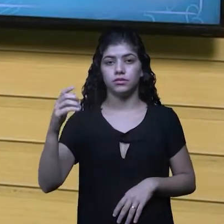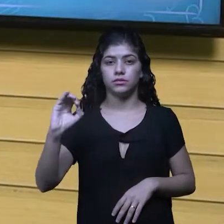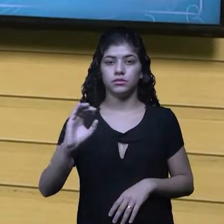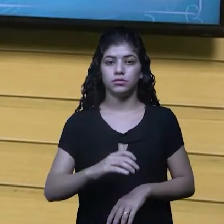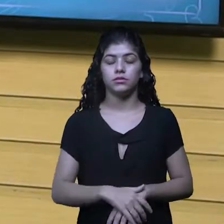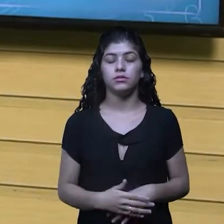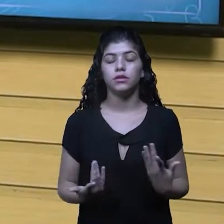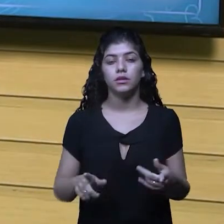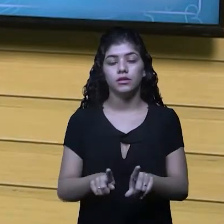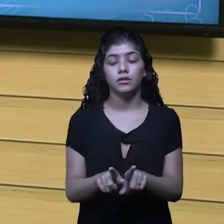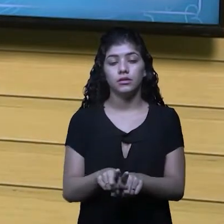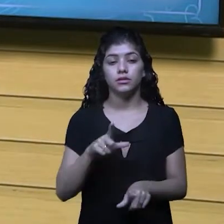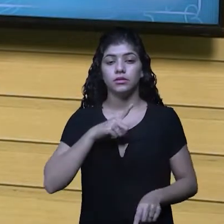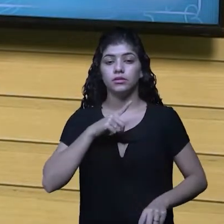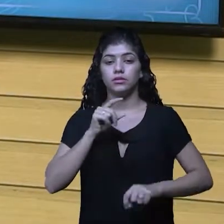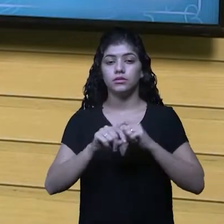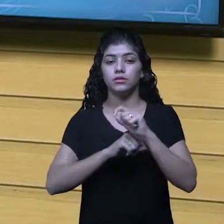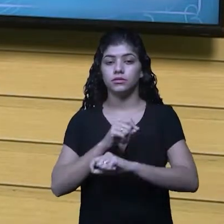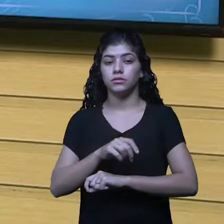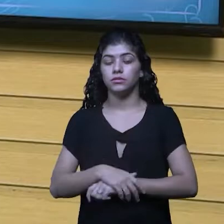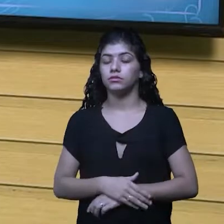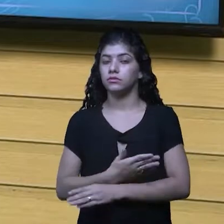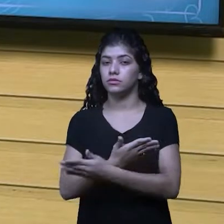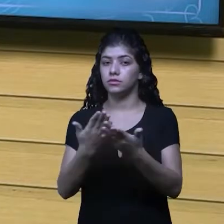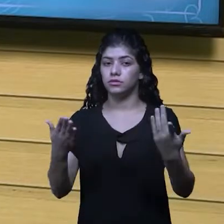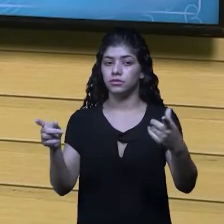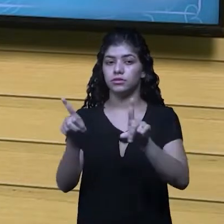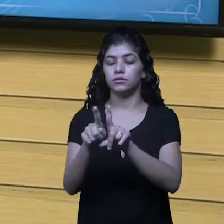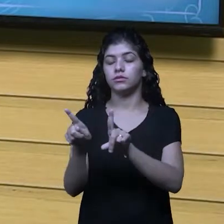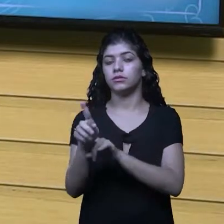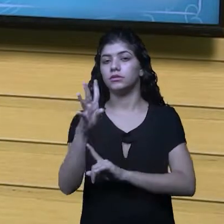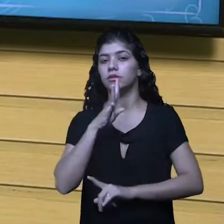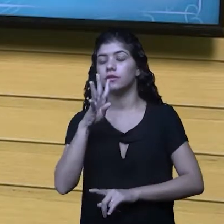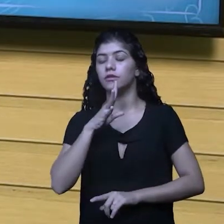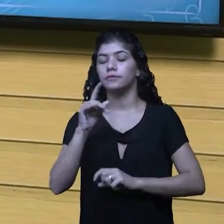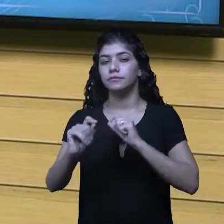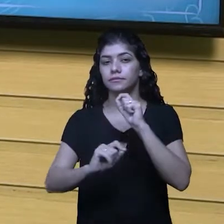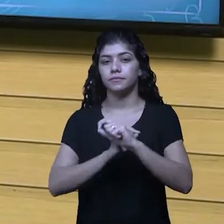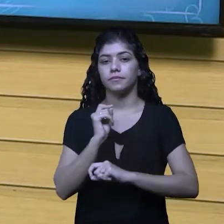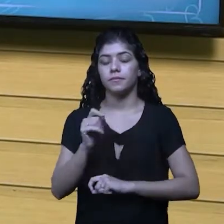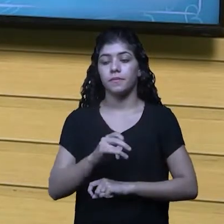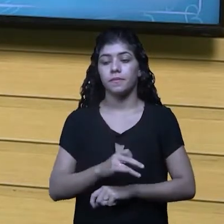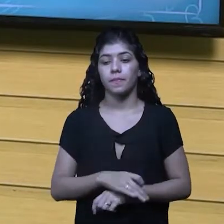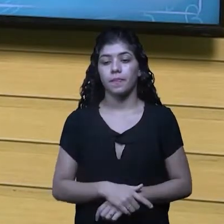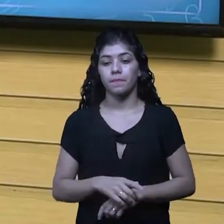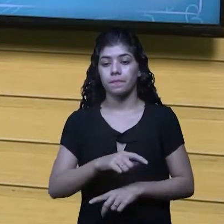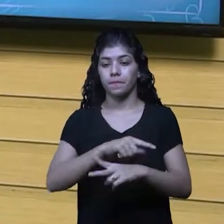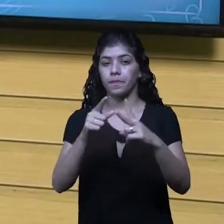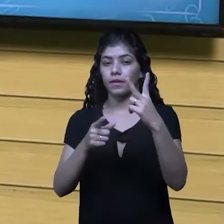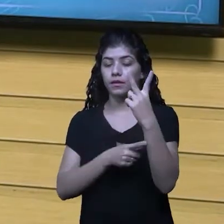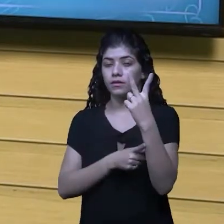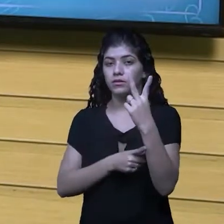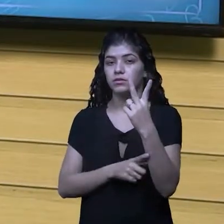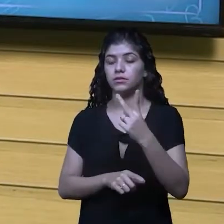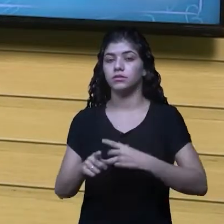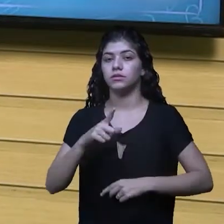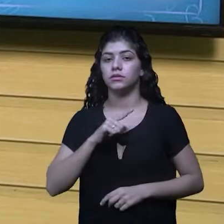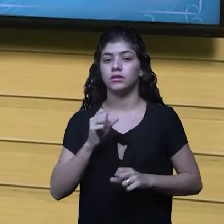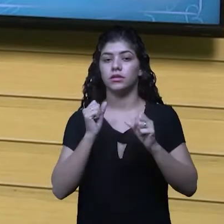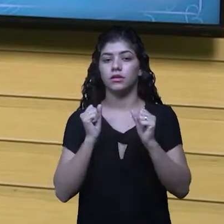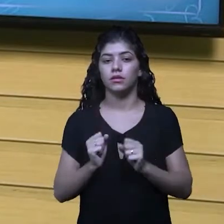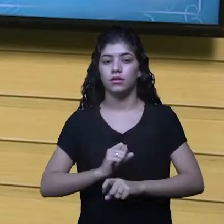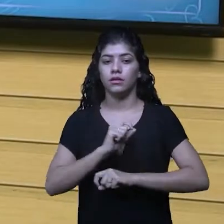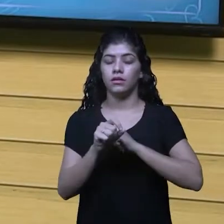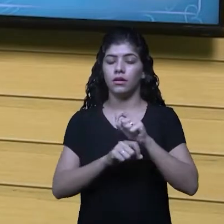Nós temos o seguinte também, essa tensão elétrica que vocês também irão ver, ela tem de dois tipos. Tá? Ela pode